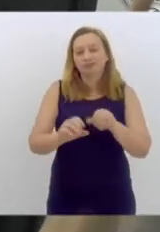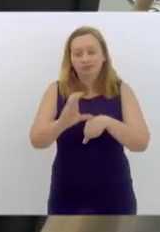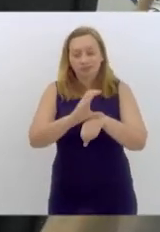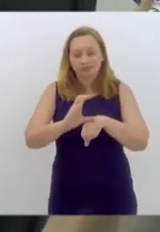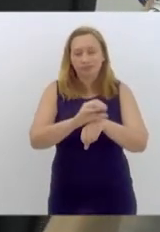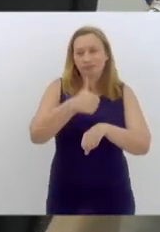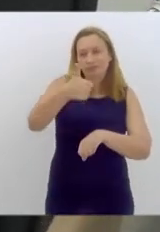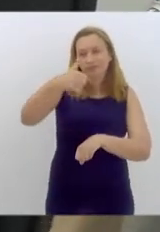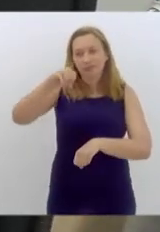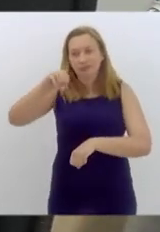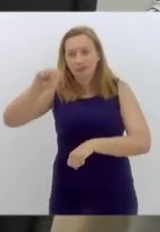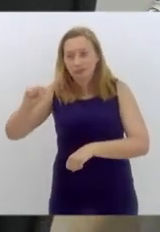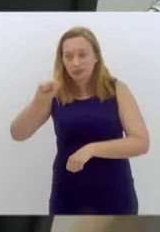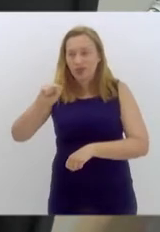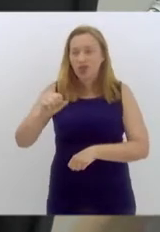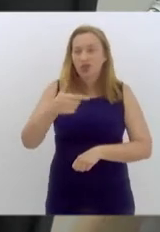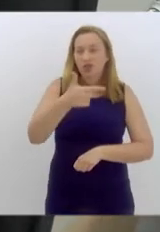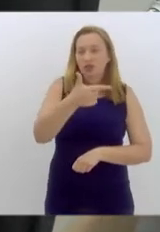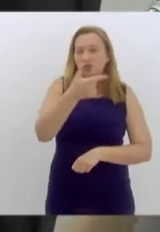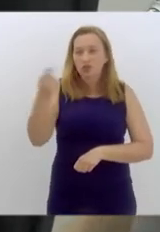de 2020.